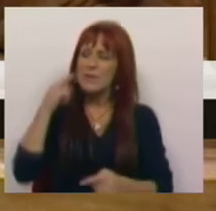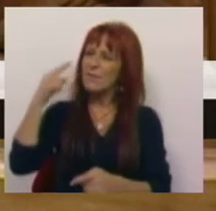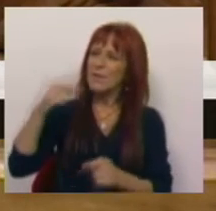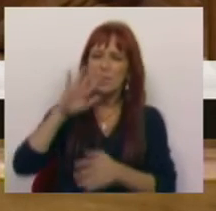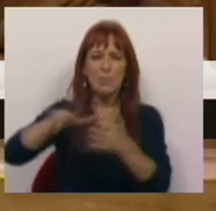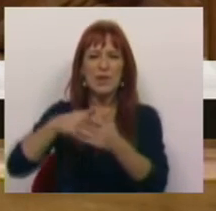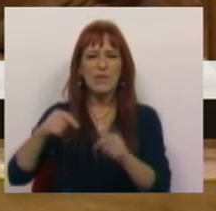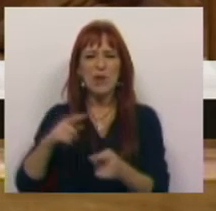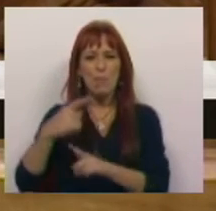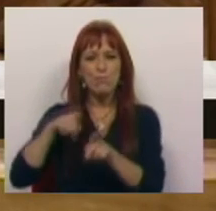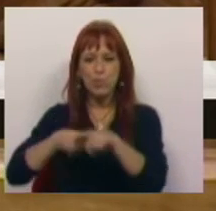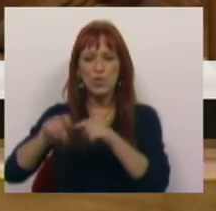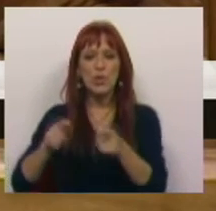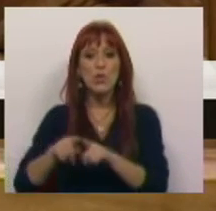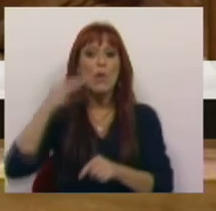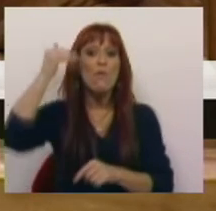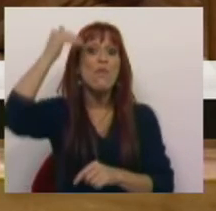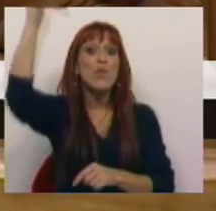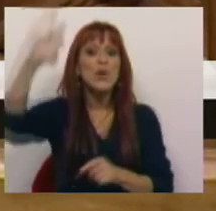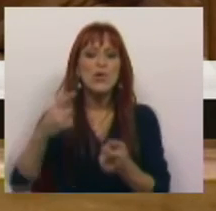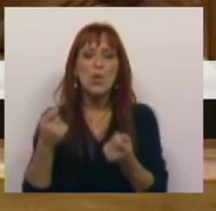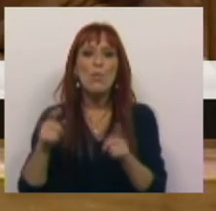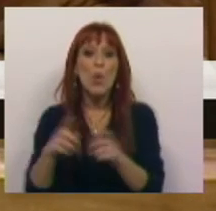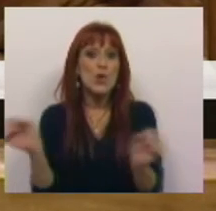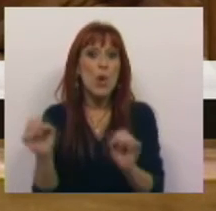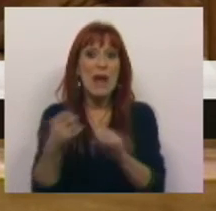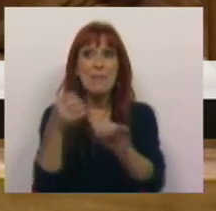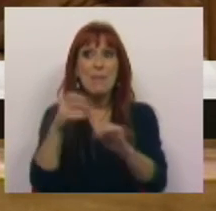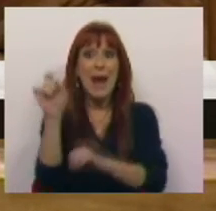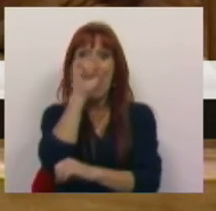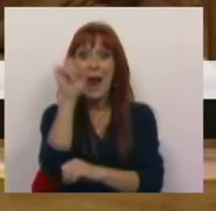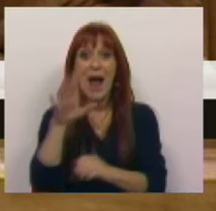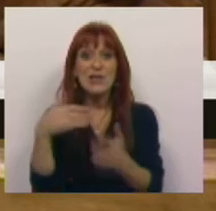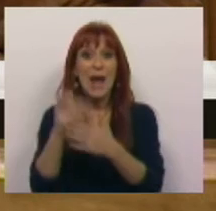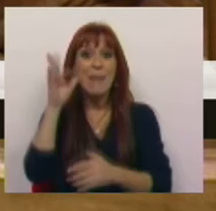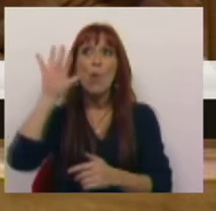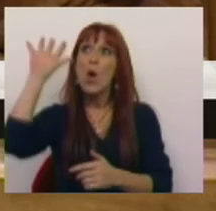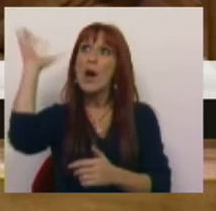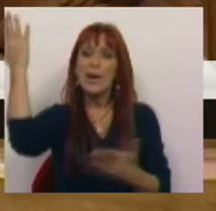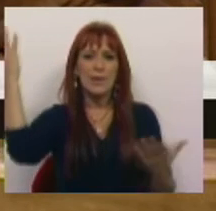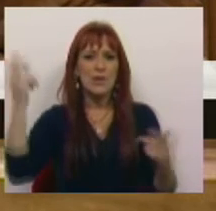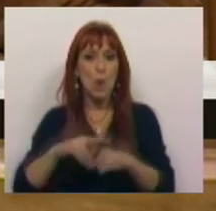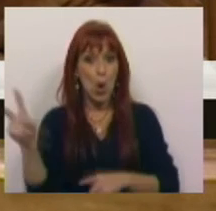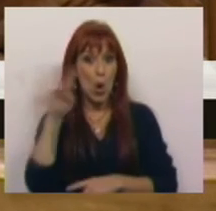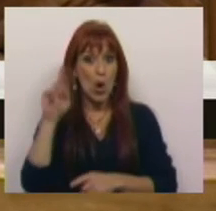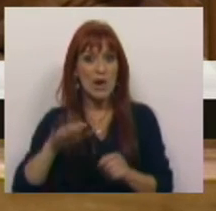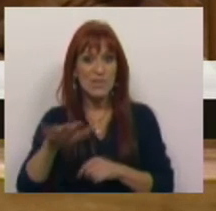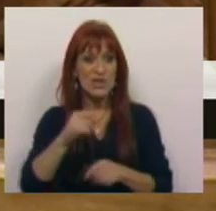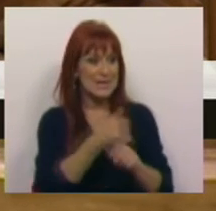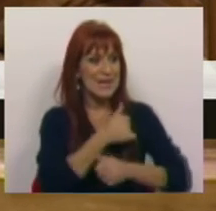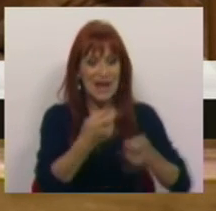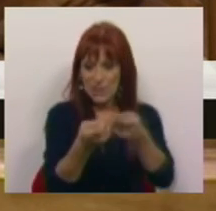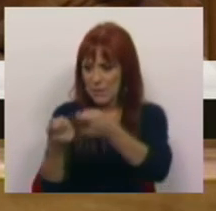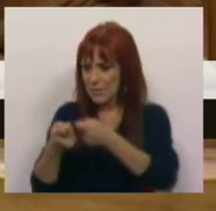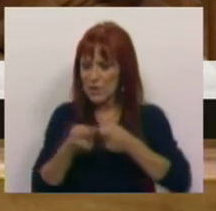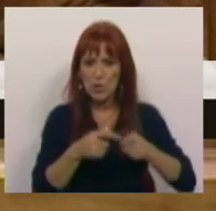e planificar políticas para um futuro com poucas ou nenhumas emissões de gases com efeito de estufa. Olhamos para as várias cidades aqui tão